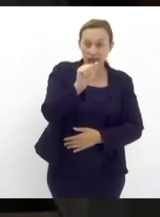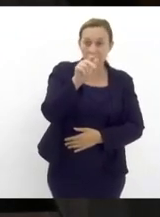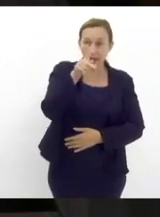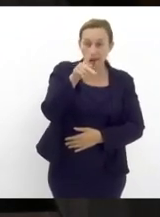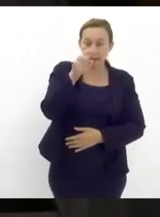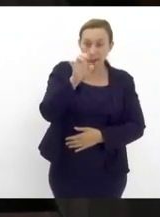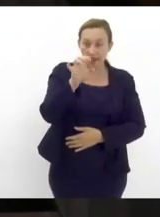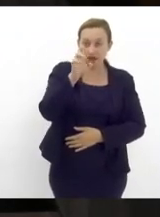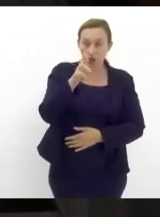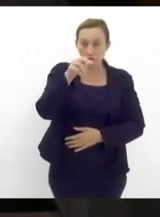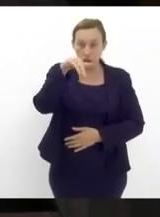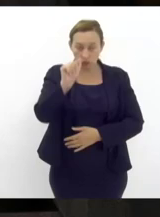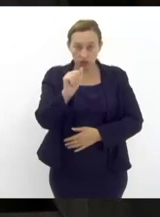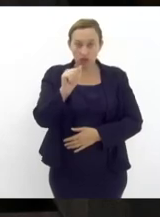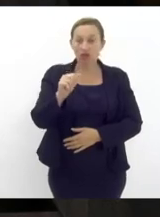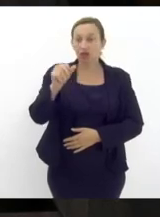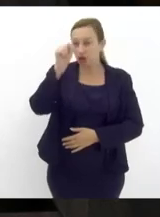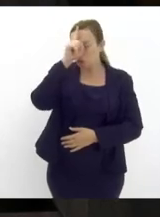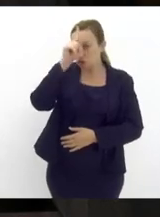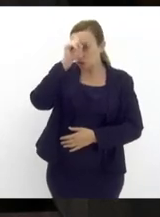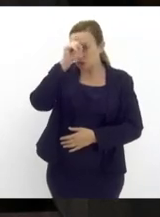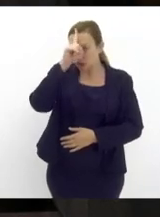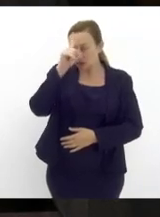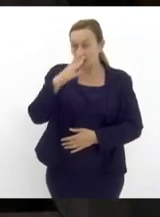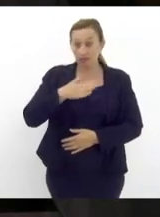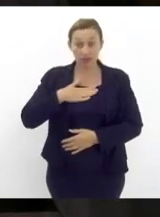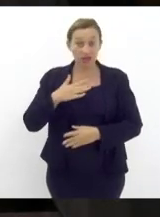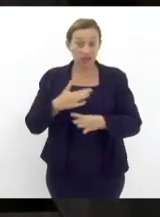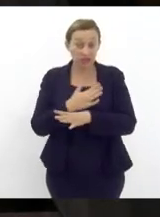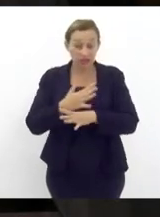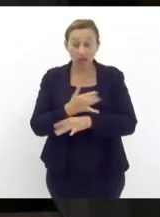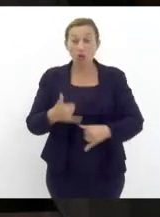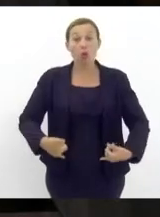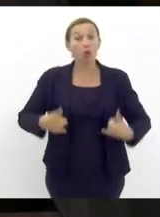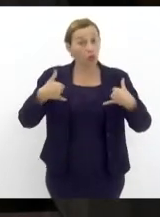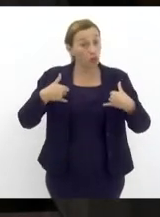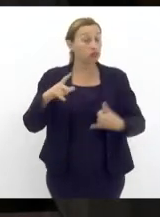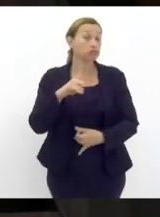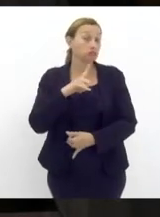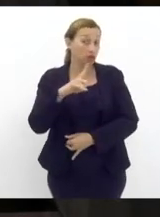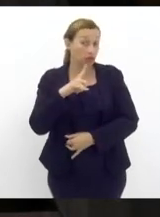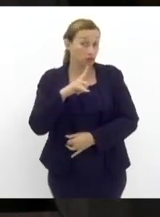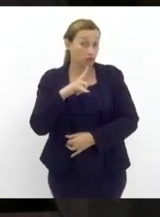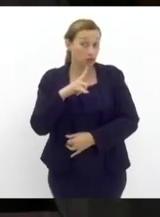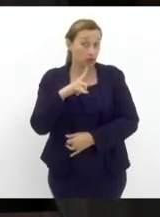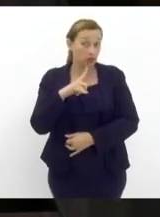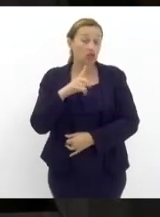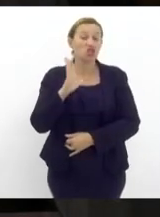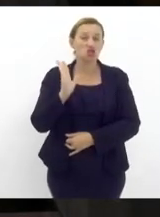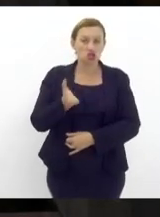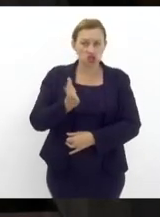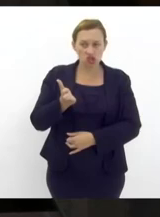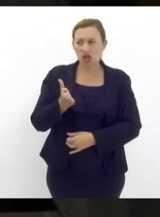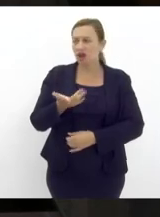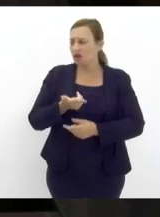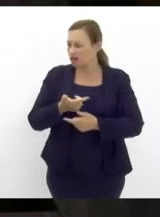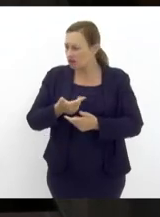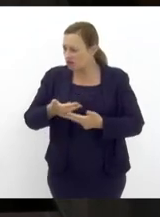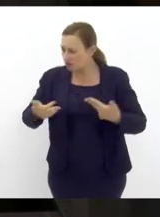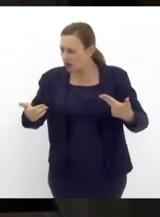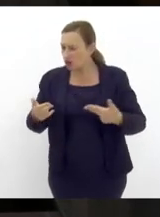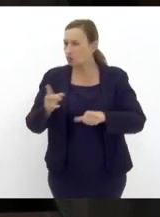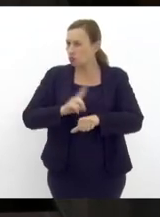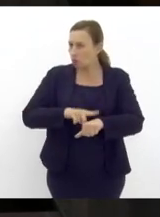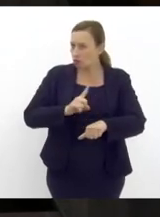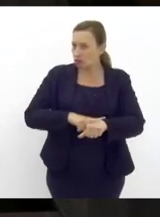o hospital São José do Ivaí da minha cidade o hospital que eu tenho muito orgulho desse Hospital sei lá que já teve grandes momentos de